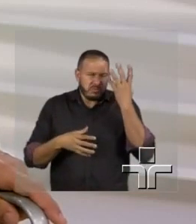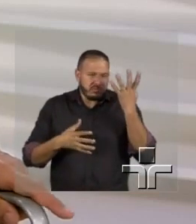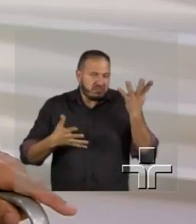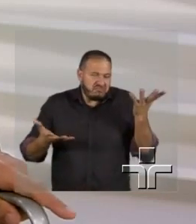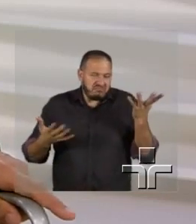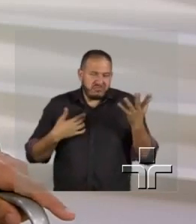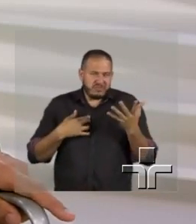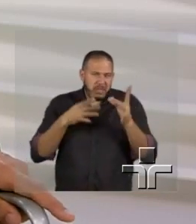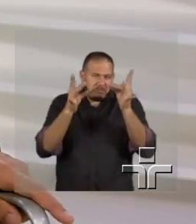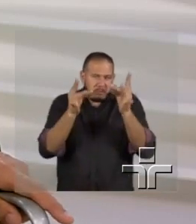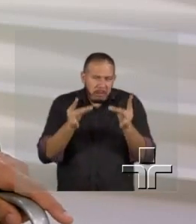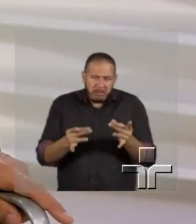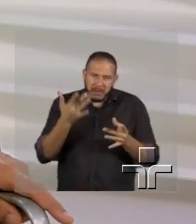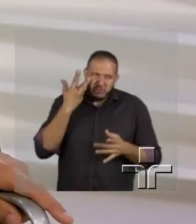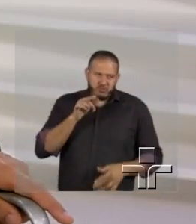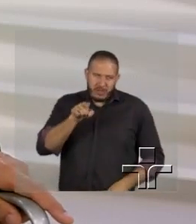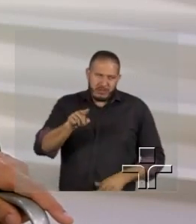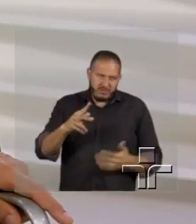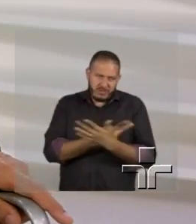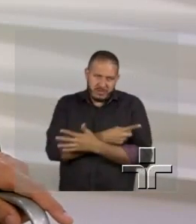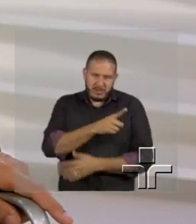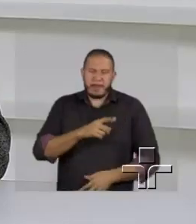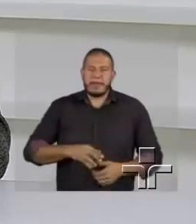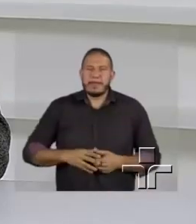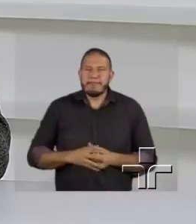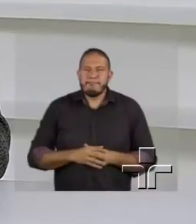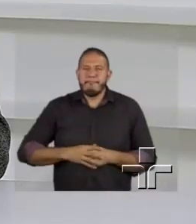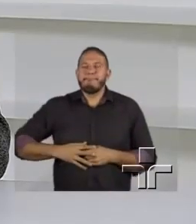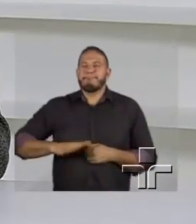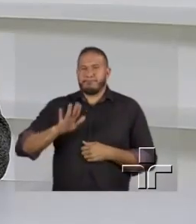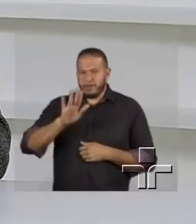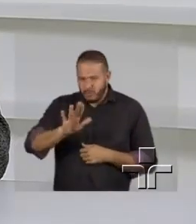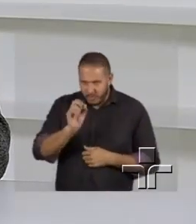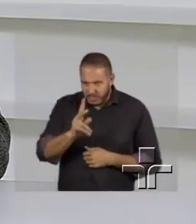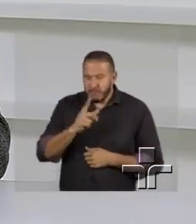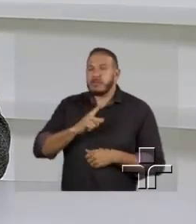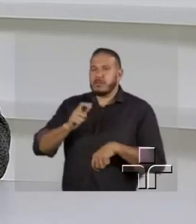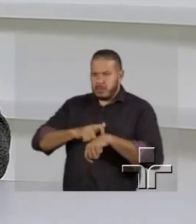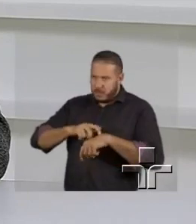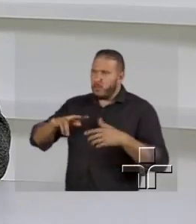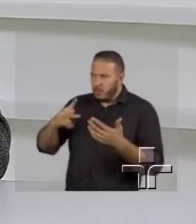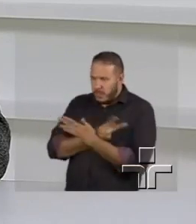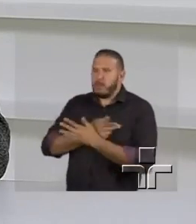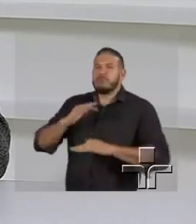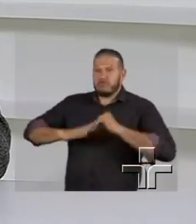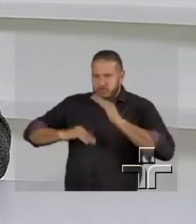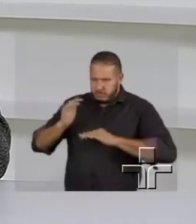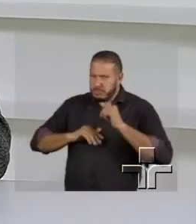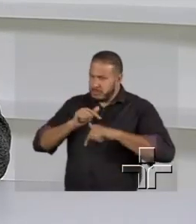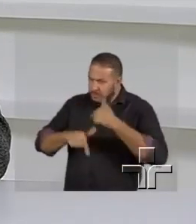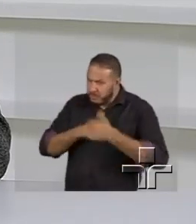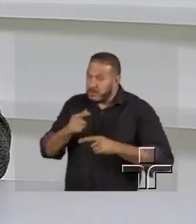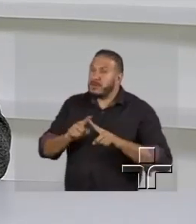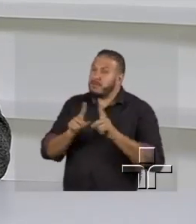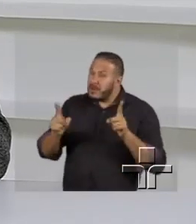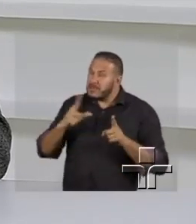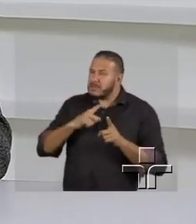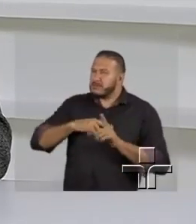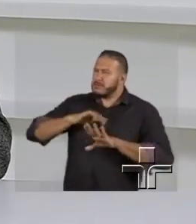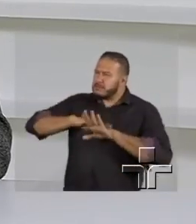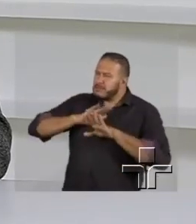Nossa. É um negócio assim, então um índice de violência muito grande. E o pior de tudo é que são os